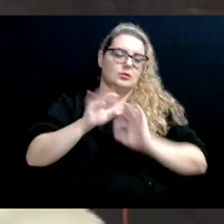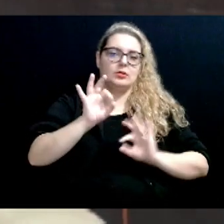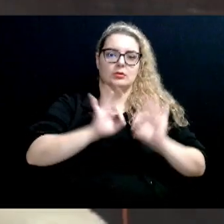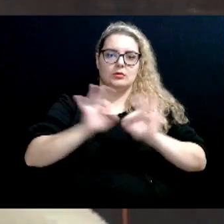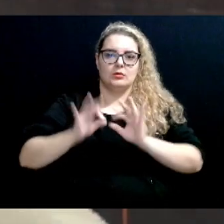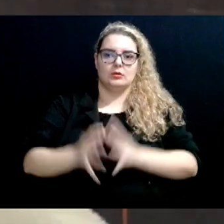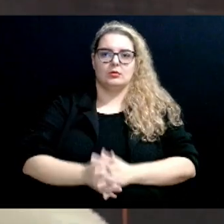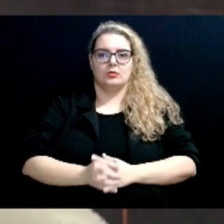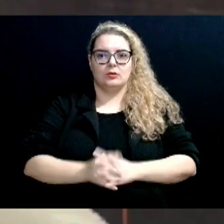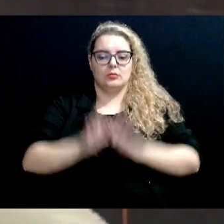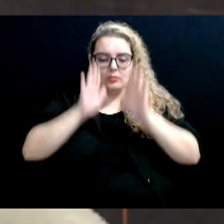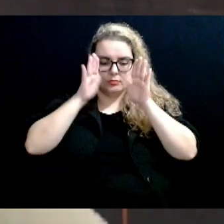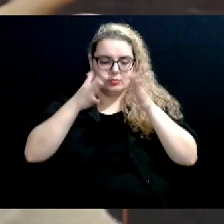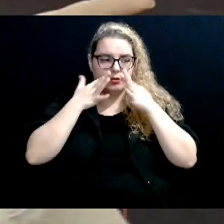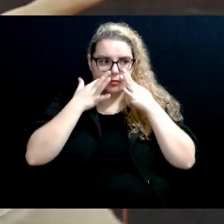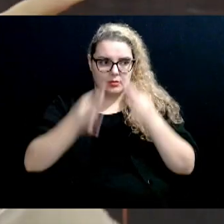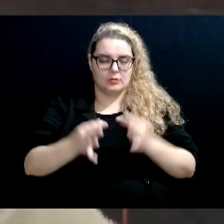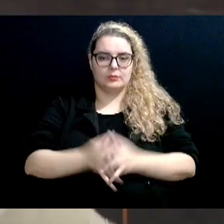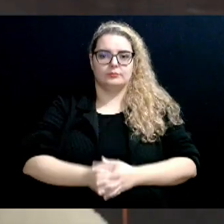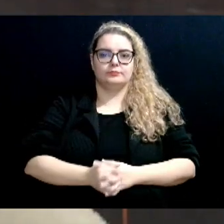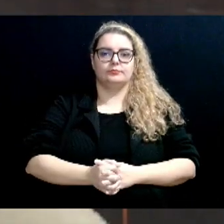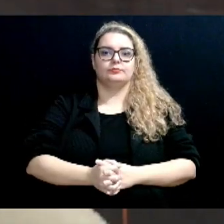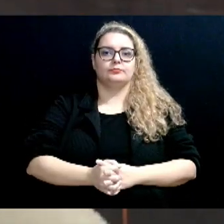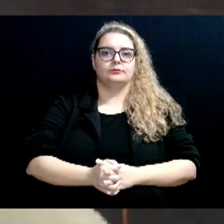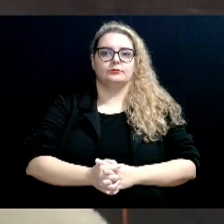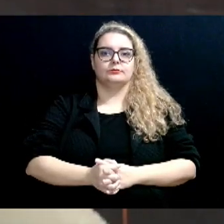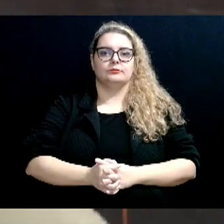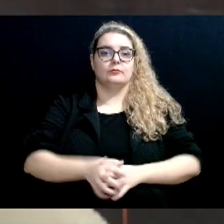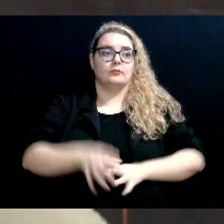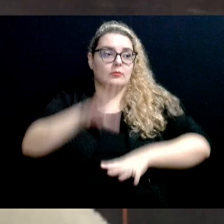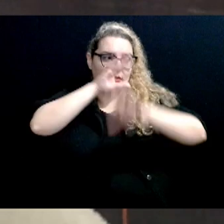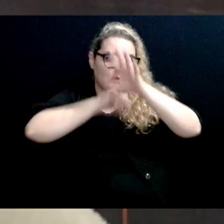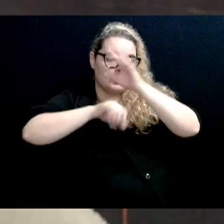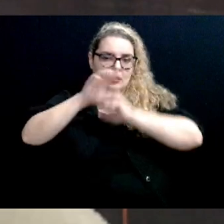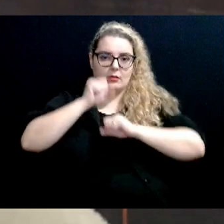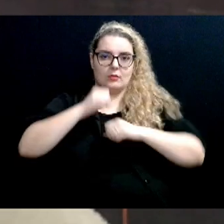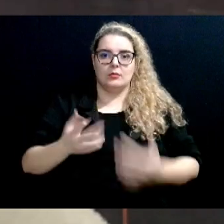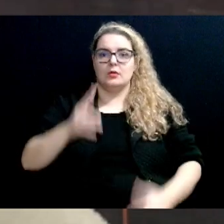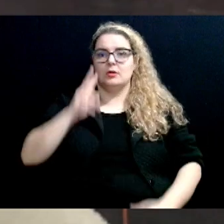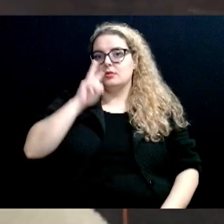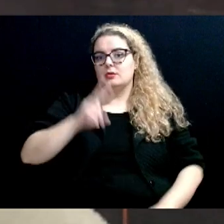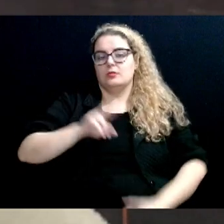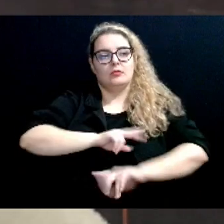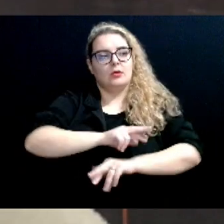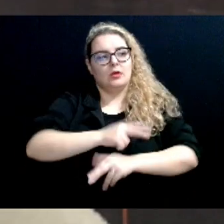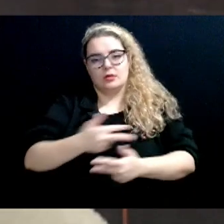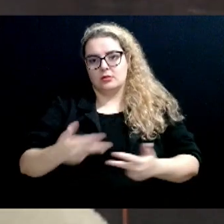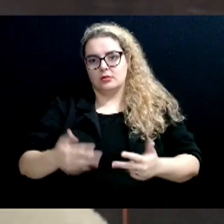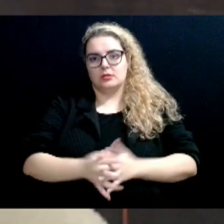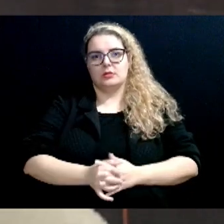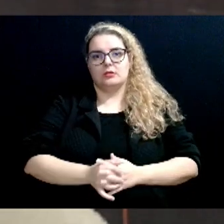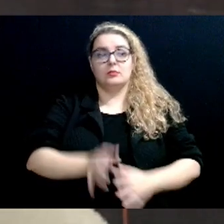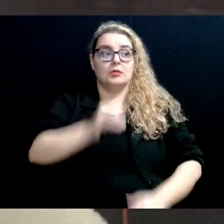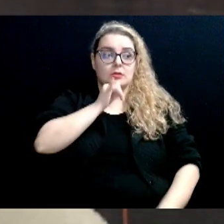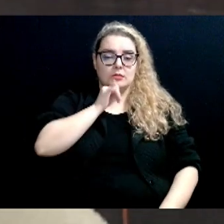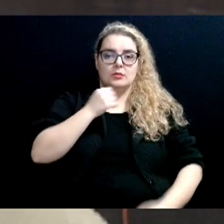atencional. E na aprendizagem, a gente vê muito isso. Por exemplo, algumas